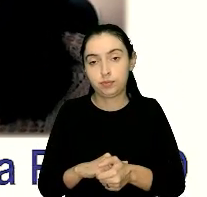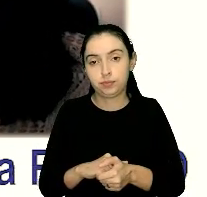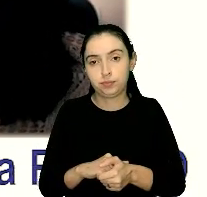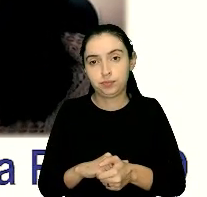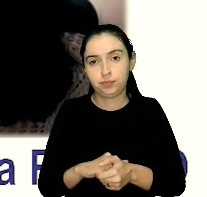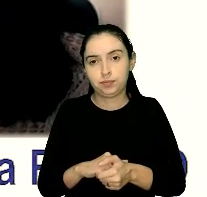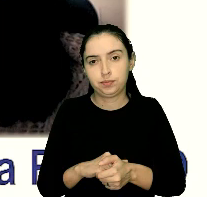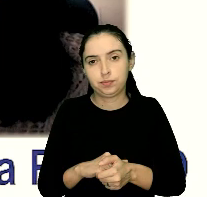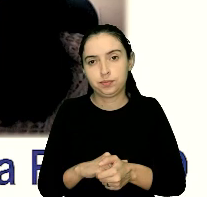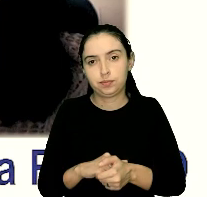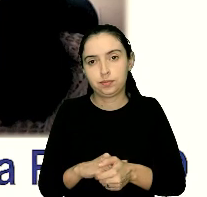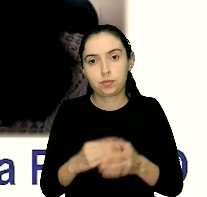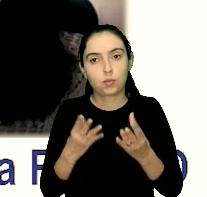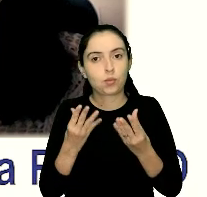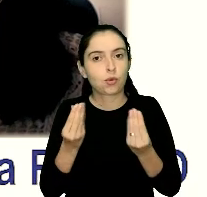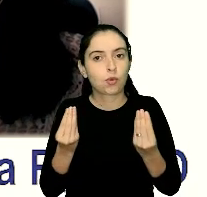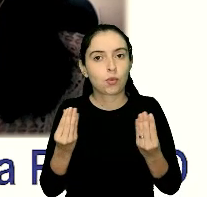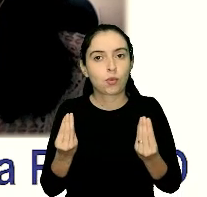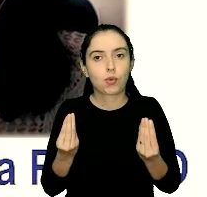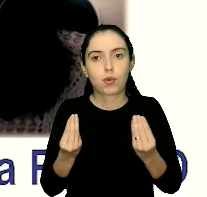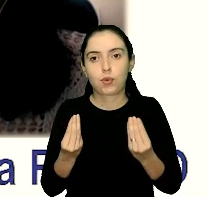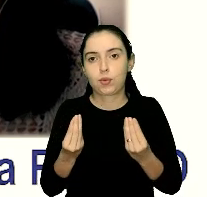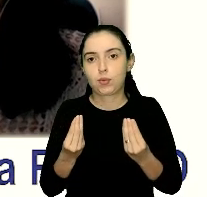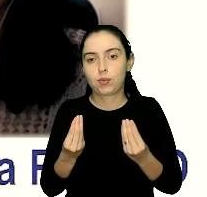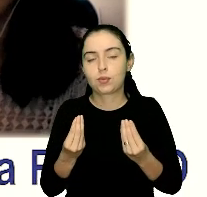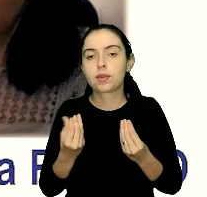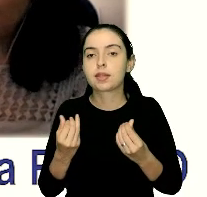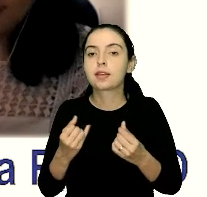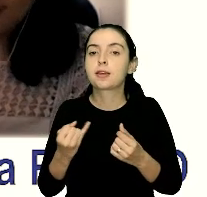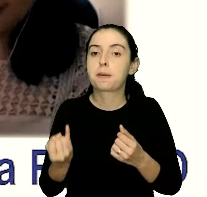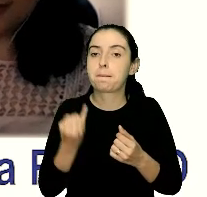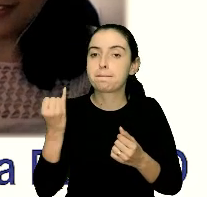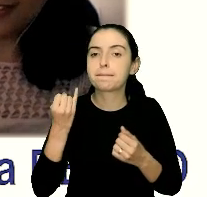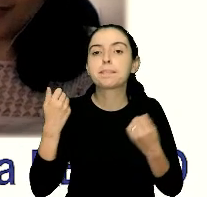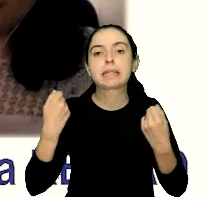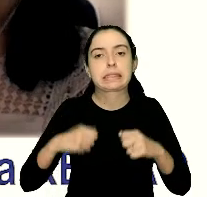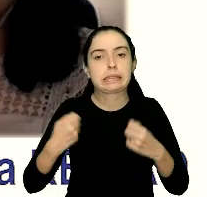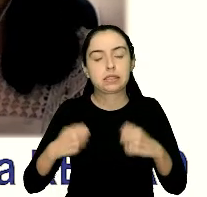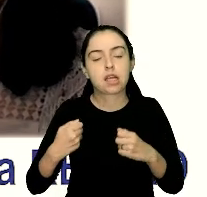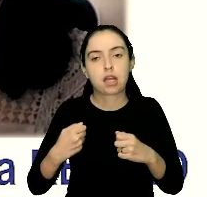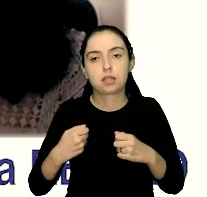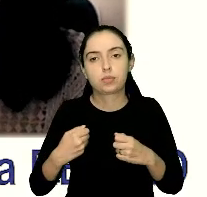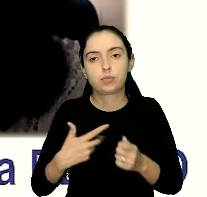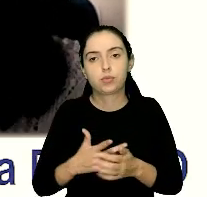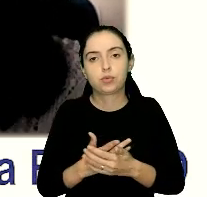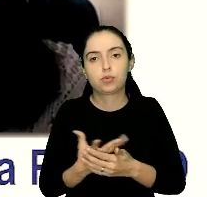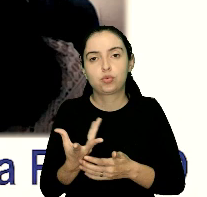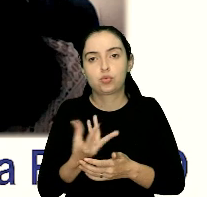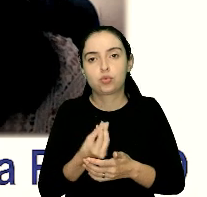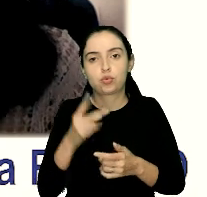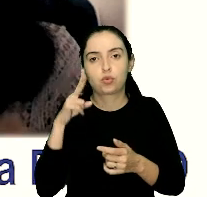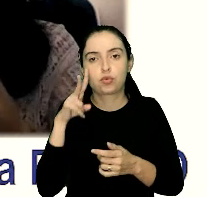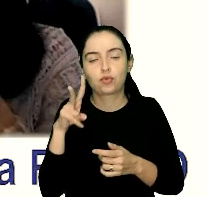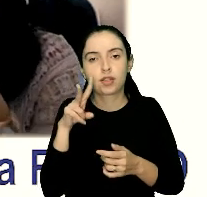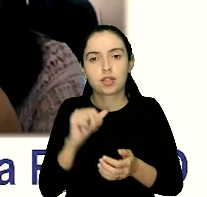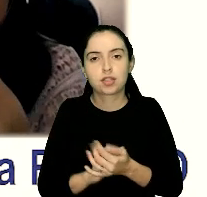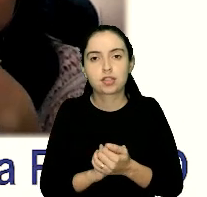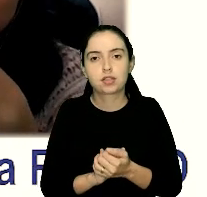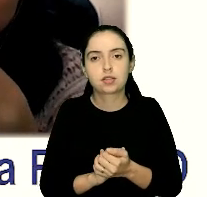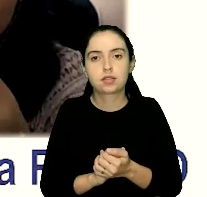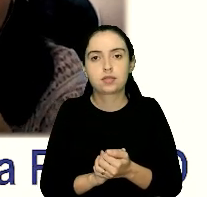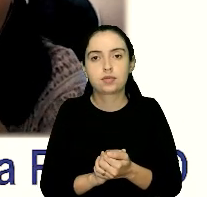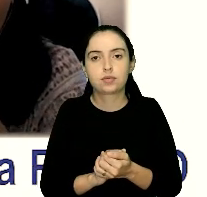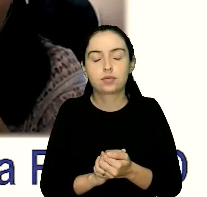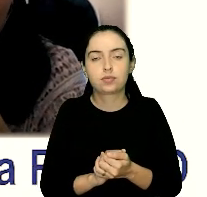bastante necessário, não é? Sobretudo tendo em vista o momento